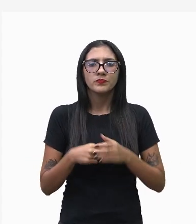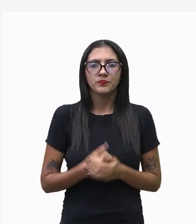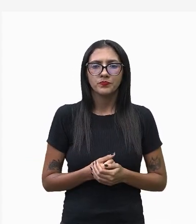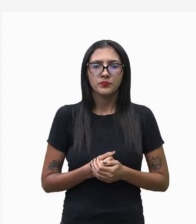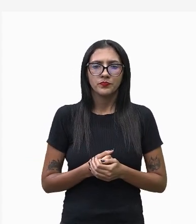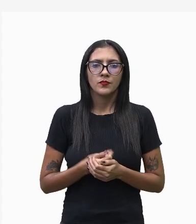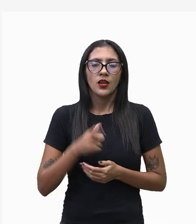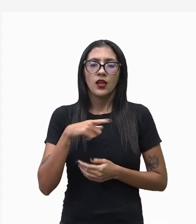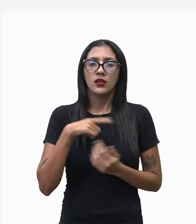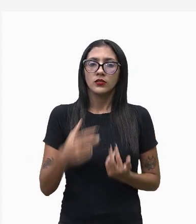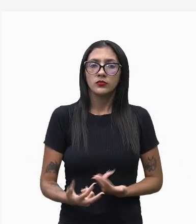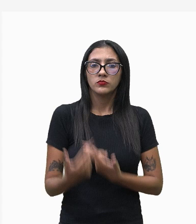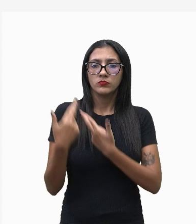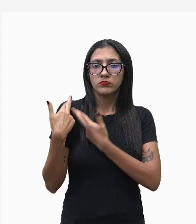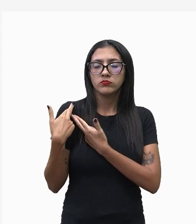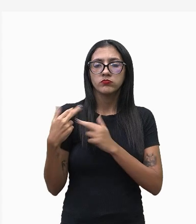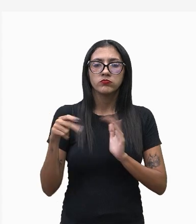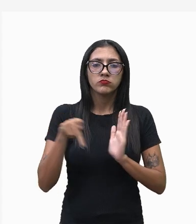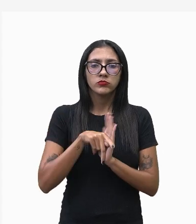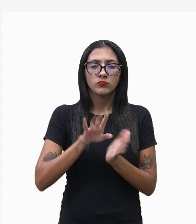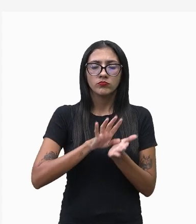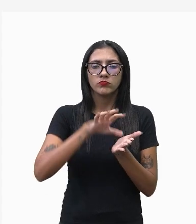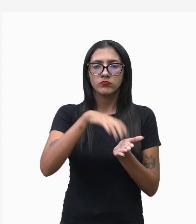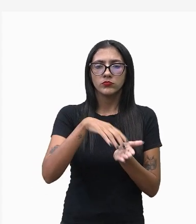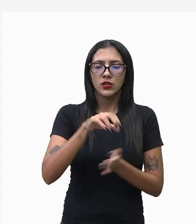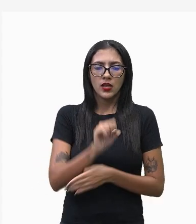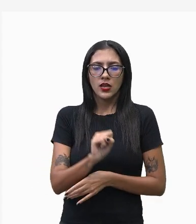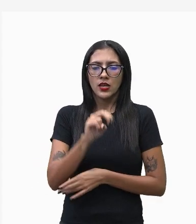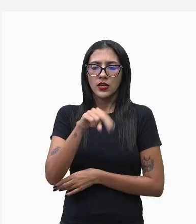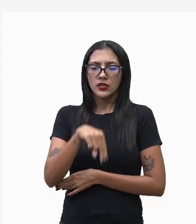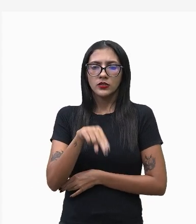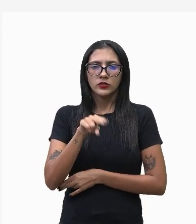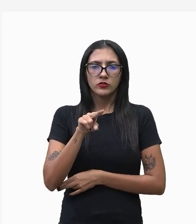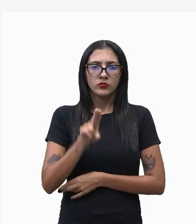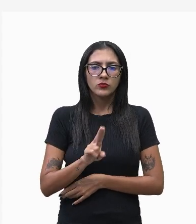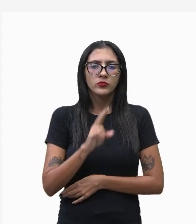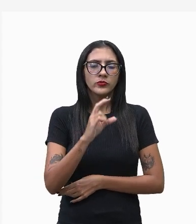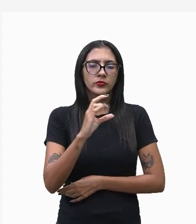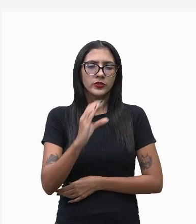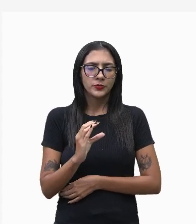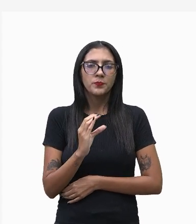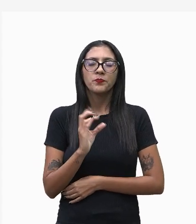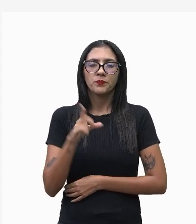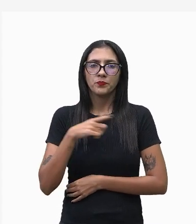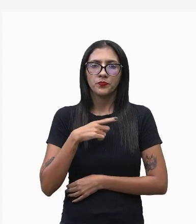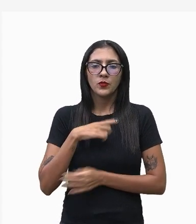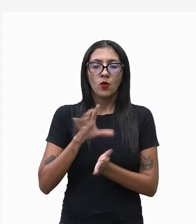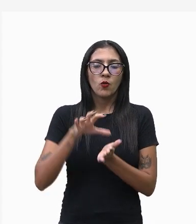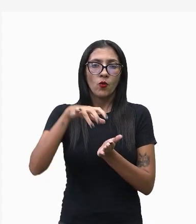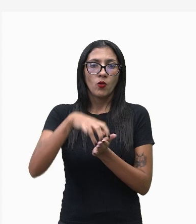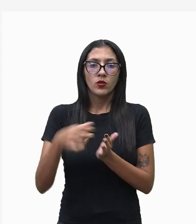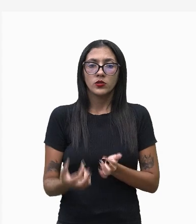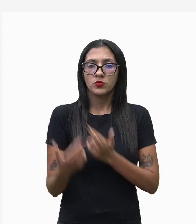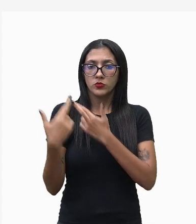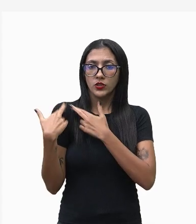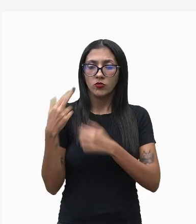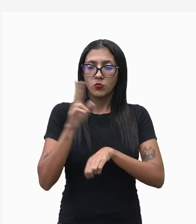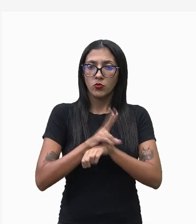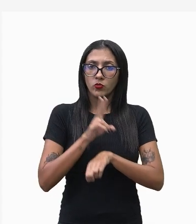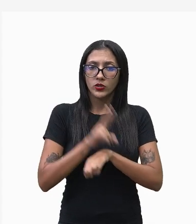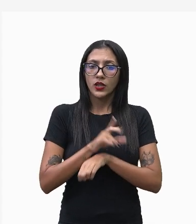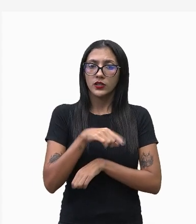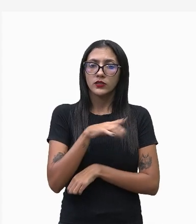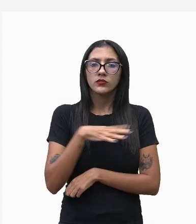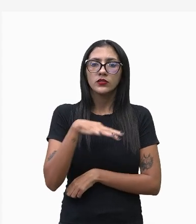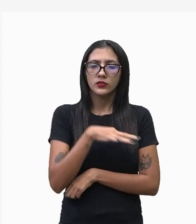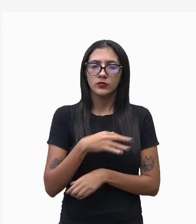delineadas pelo SNUC, né, que é o Sistema Nacional de Unidades de Conservação da Natureza,